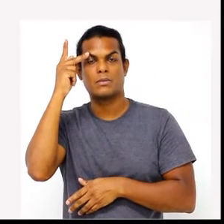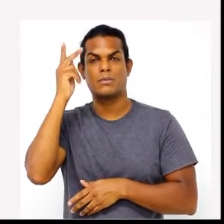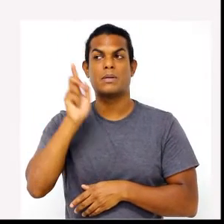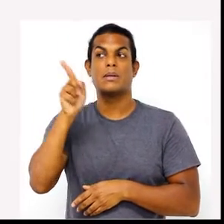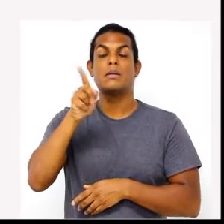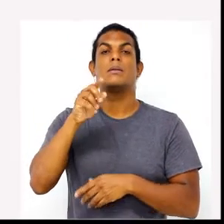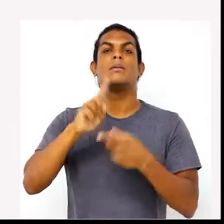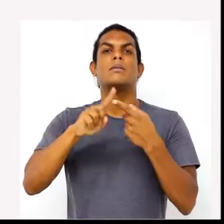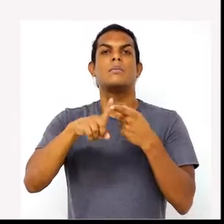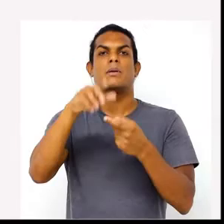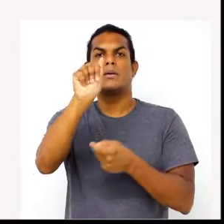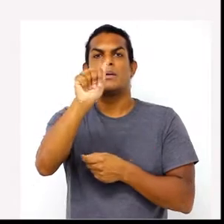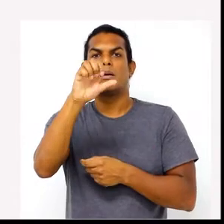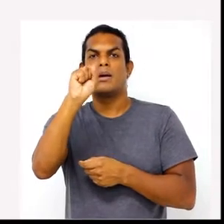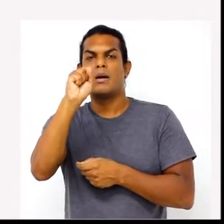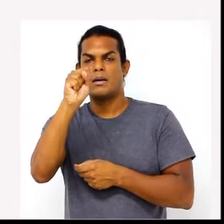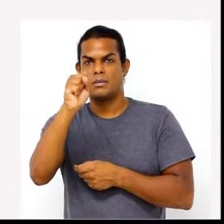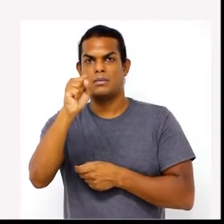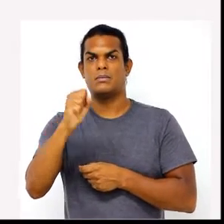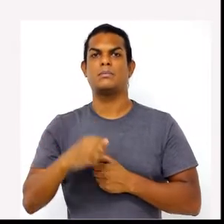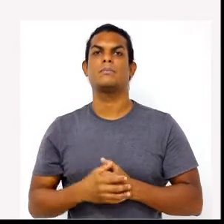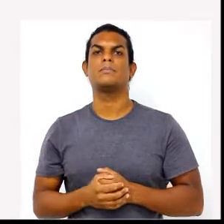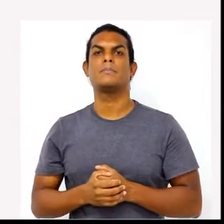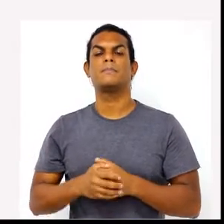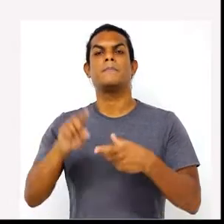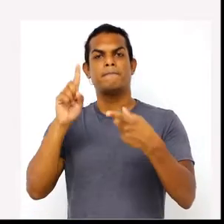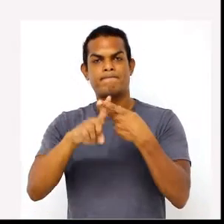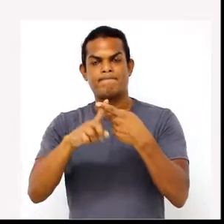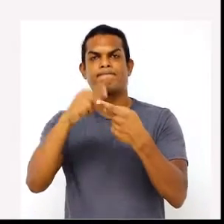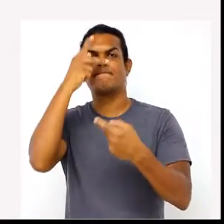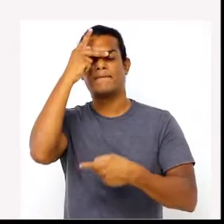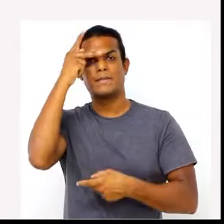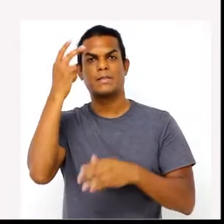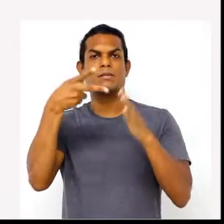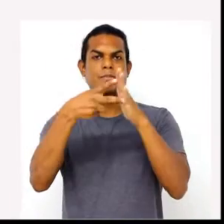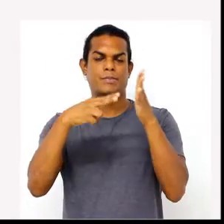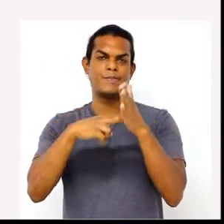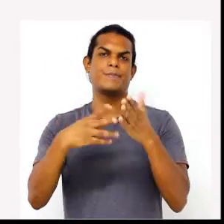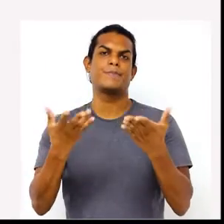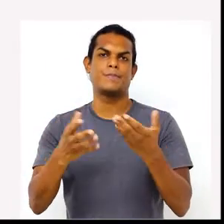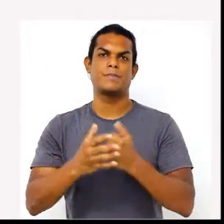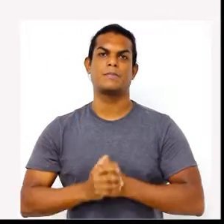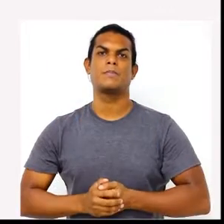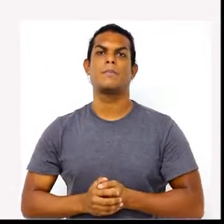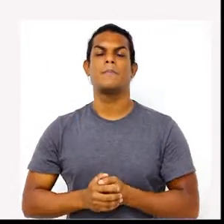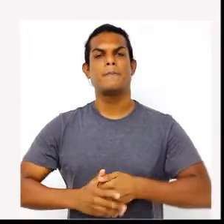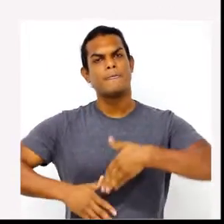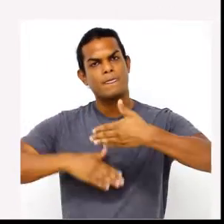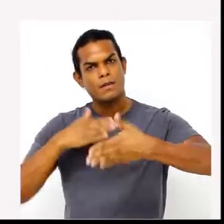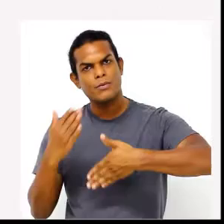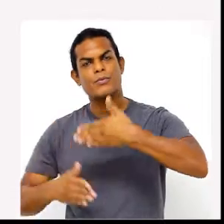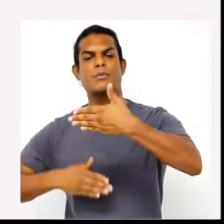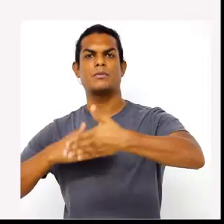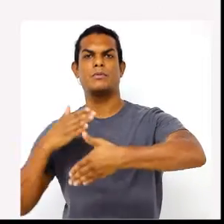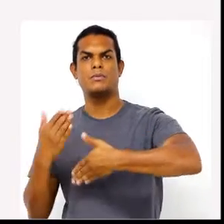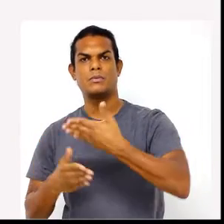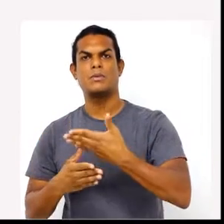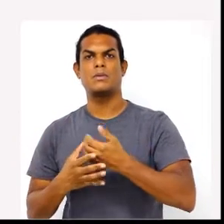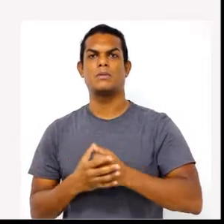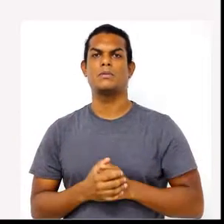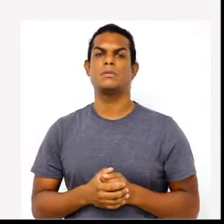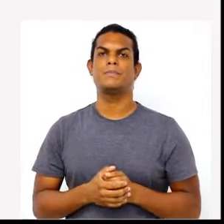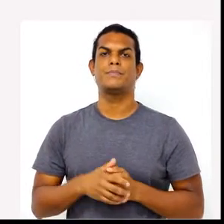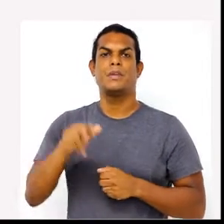as amava, então esse as também está retomando pessoas. Então, veja, é uma